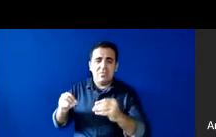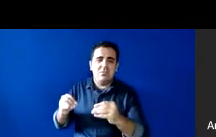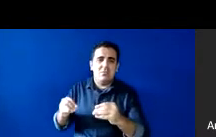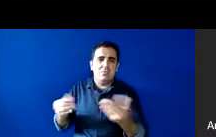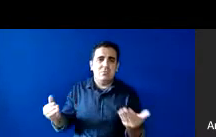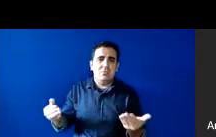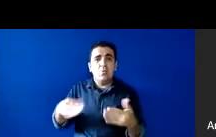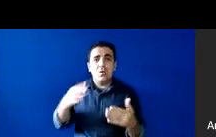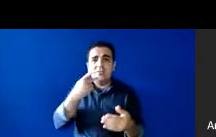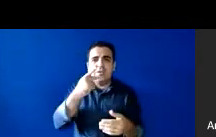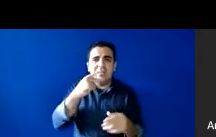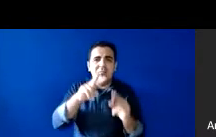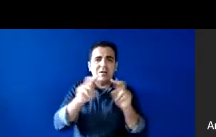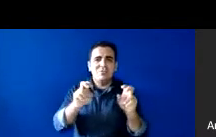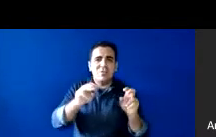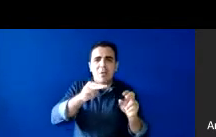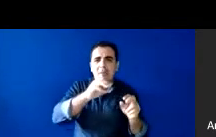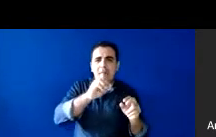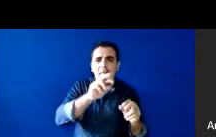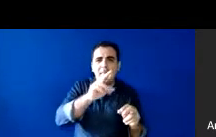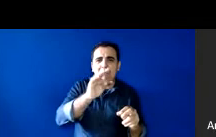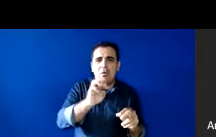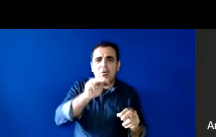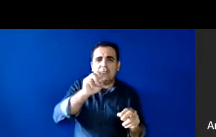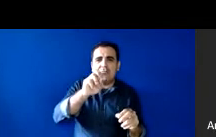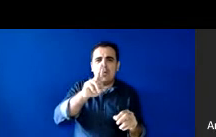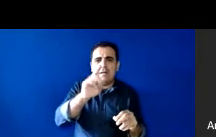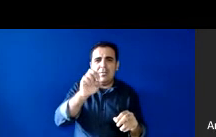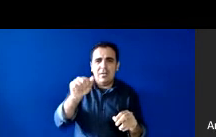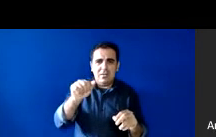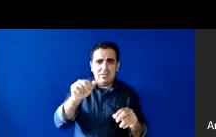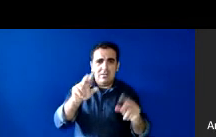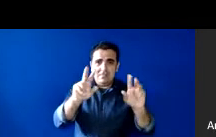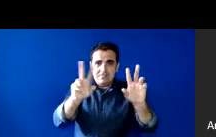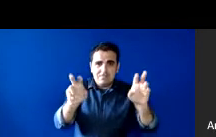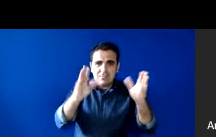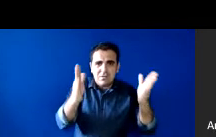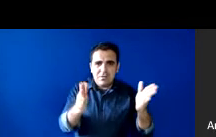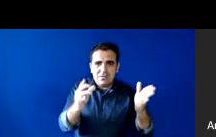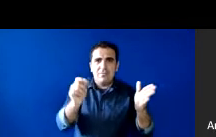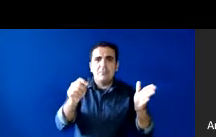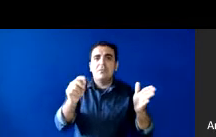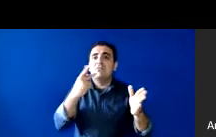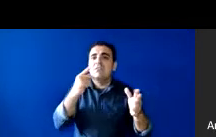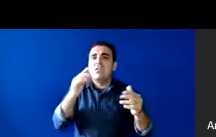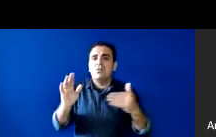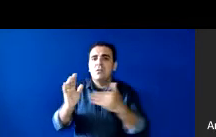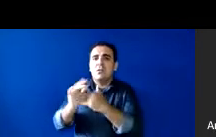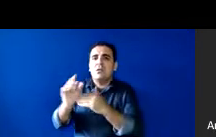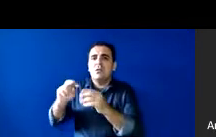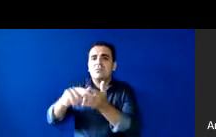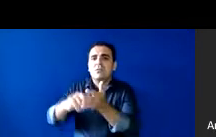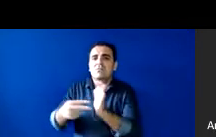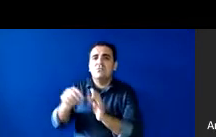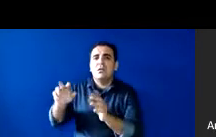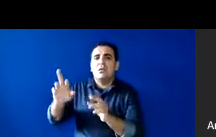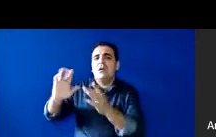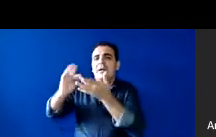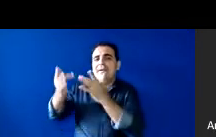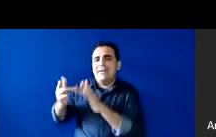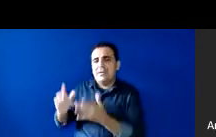morte materna, a gente tem que falar em rede. E eu gosto desse modelo das 3